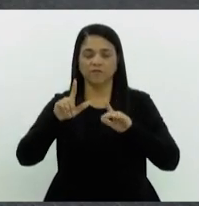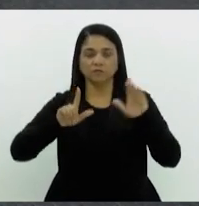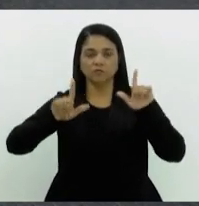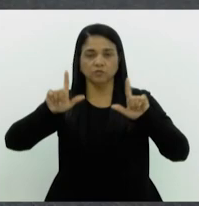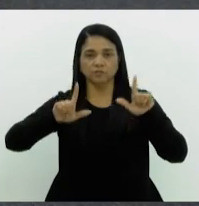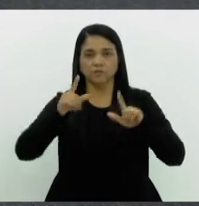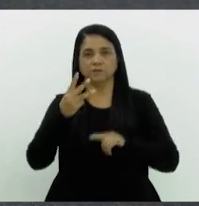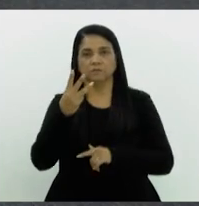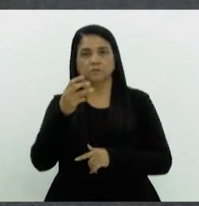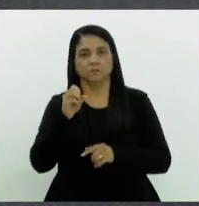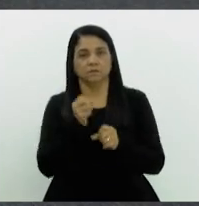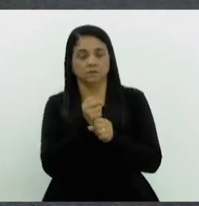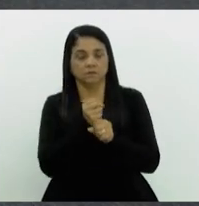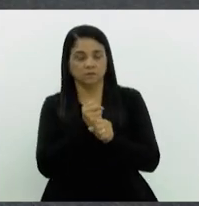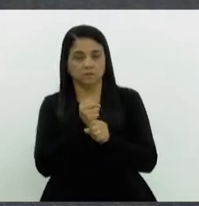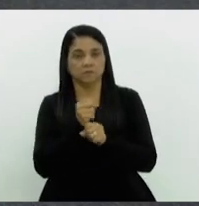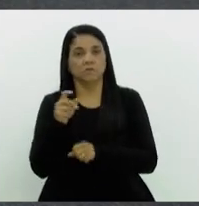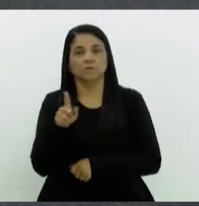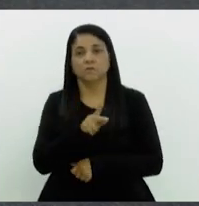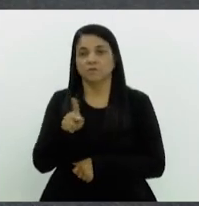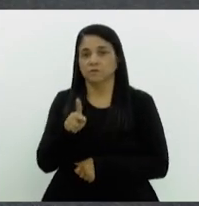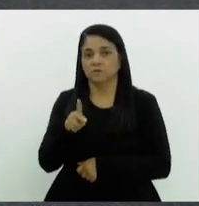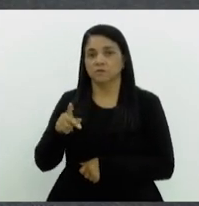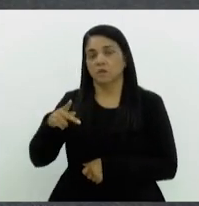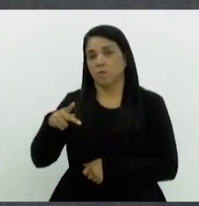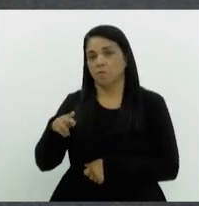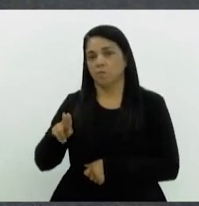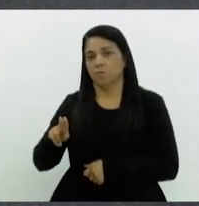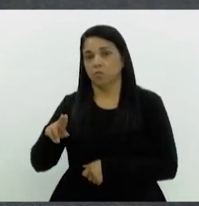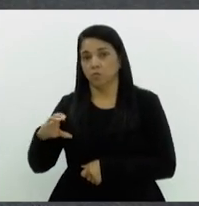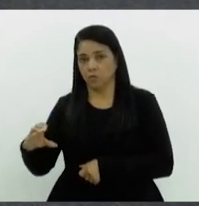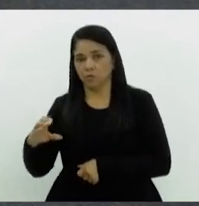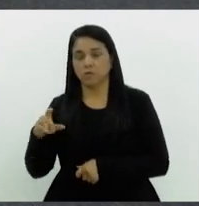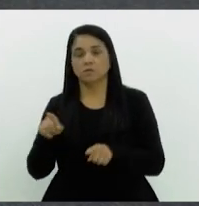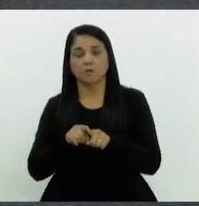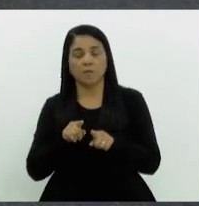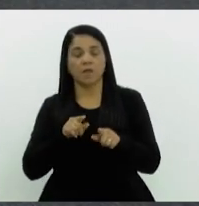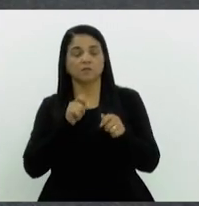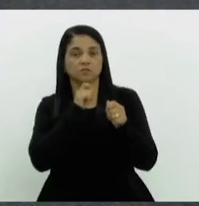anos. Também é professor da PUC, de jornalismo ambiental.